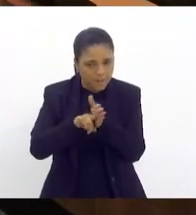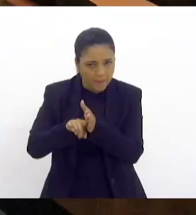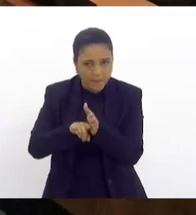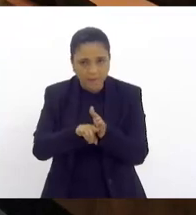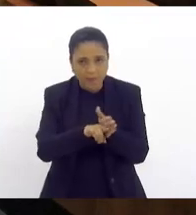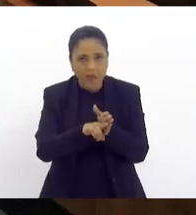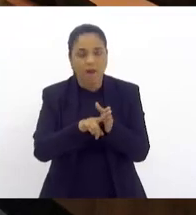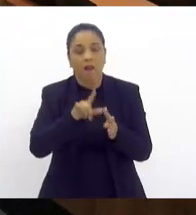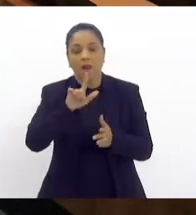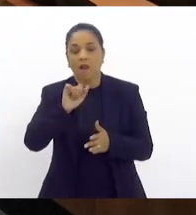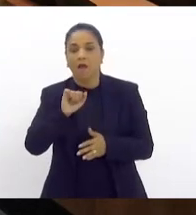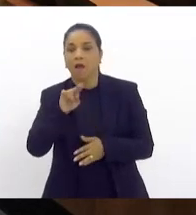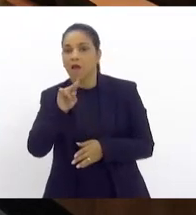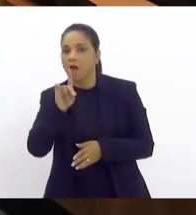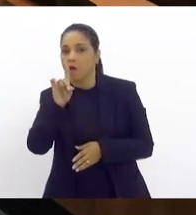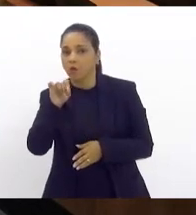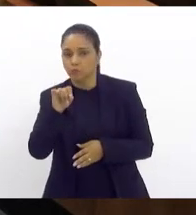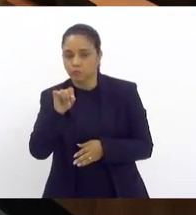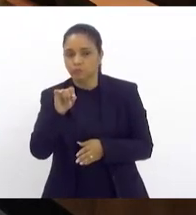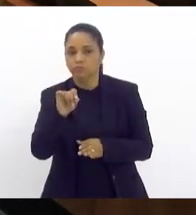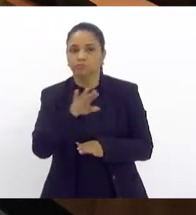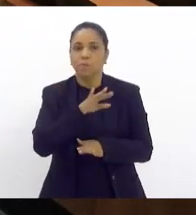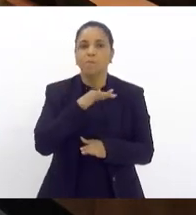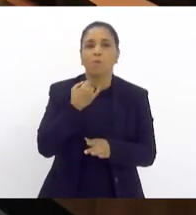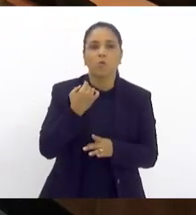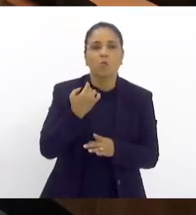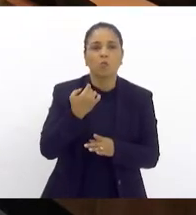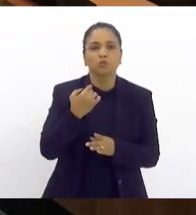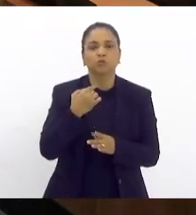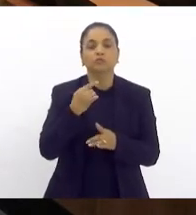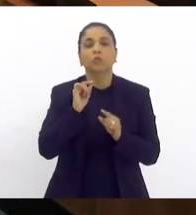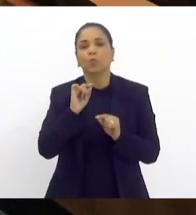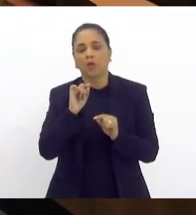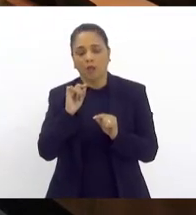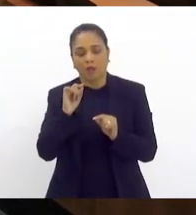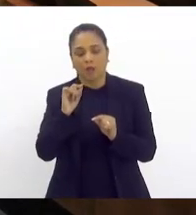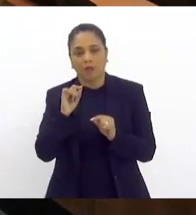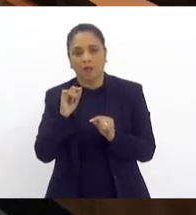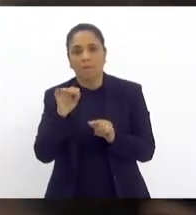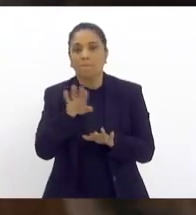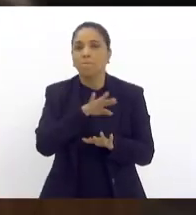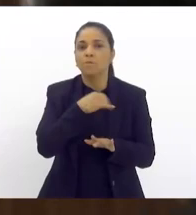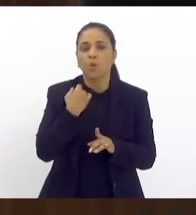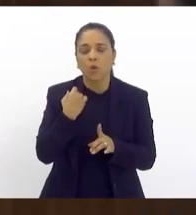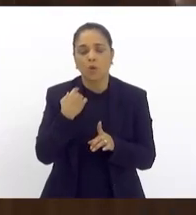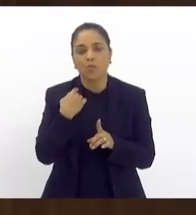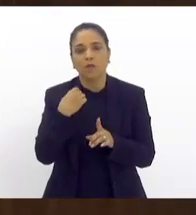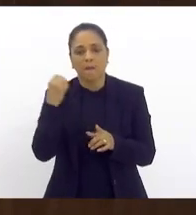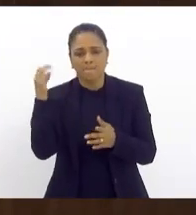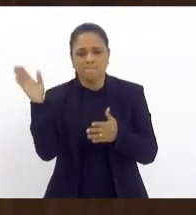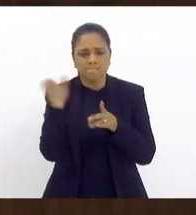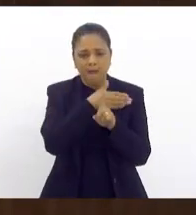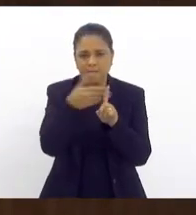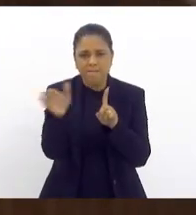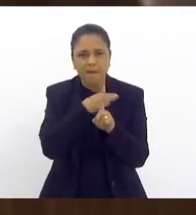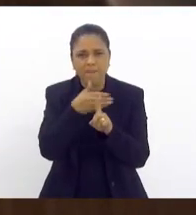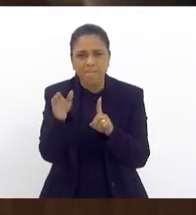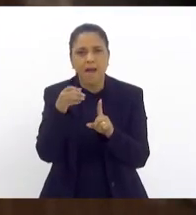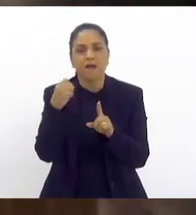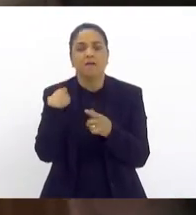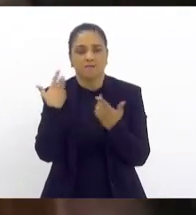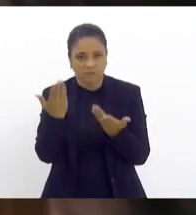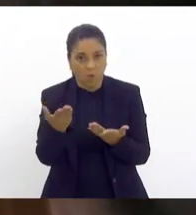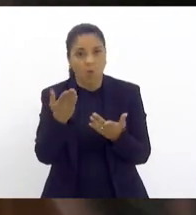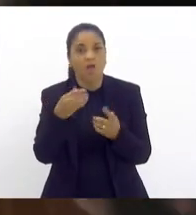da Morte dela e ela foi simplesmente morta por espancamento é crime de feminicídio